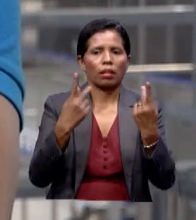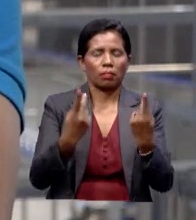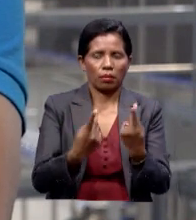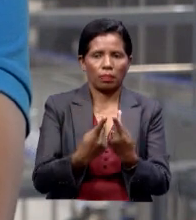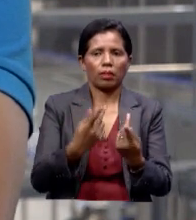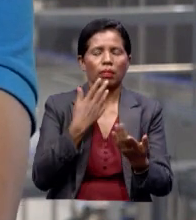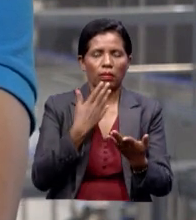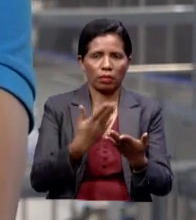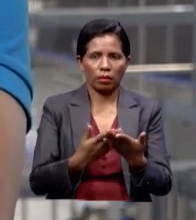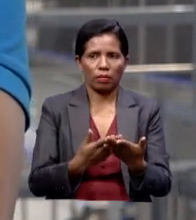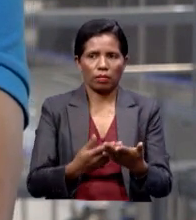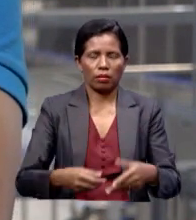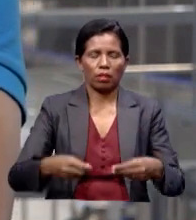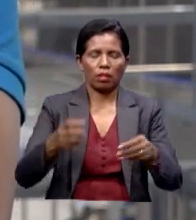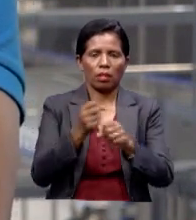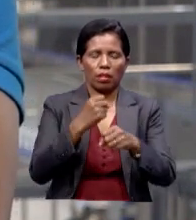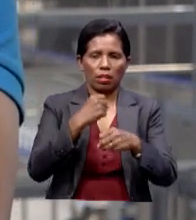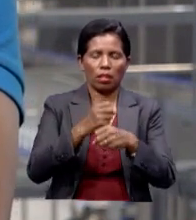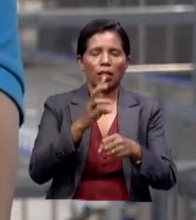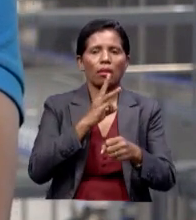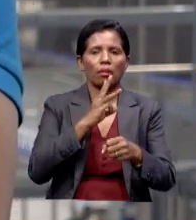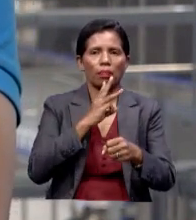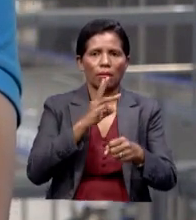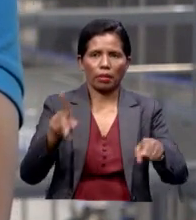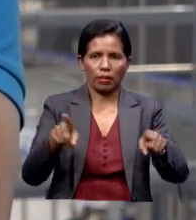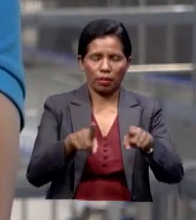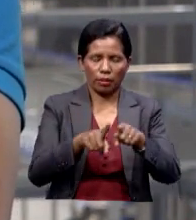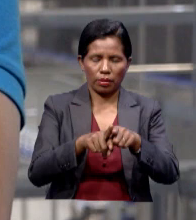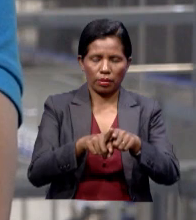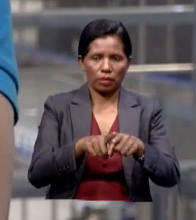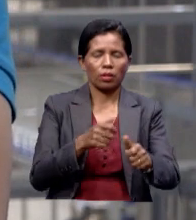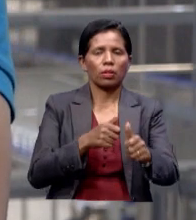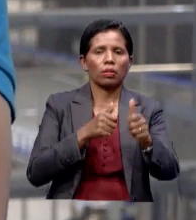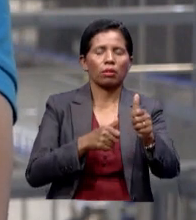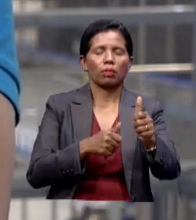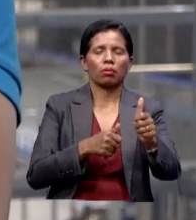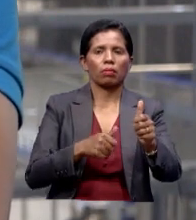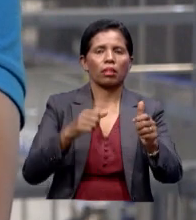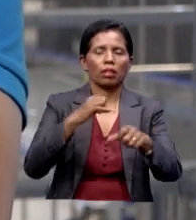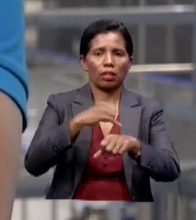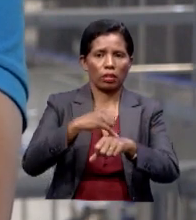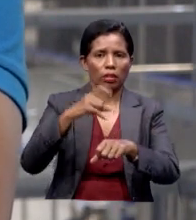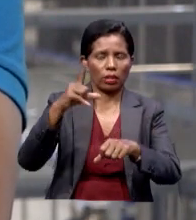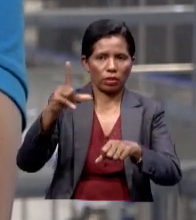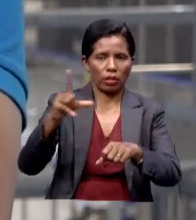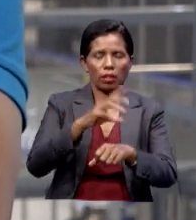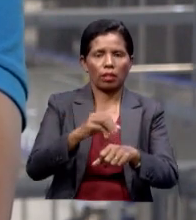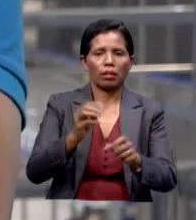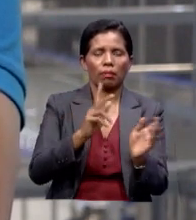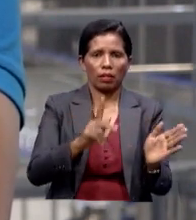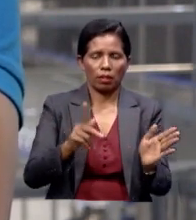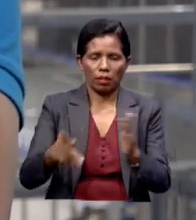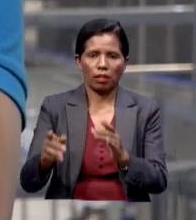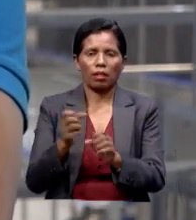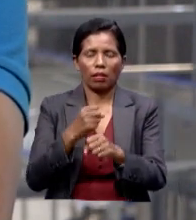akreditaru, nebe produce be nebe hanesan standar internasional ini, nebe mak plan une be ha release husi